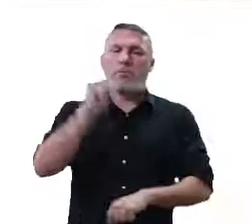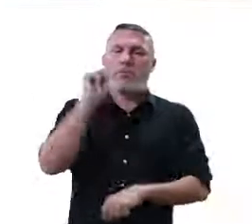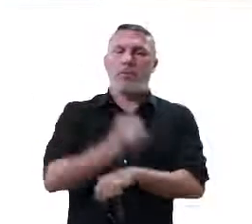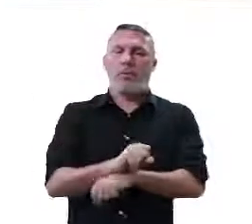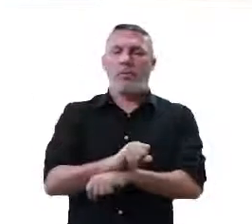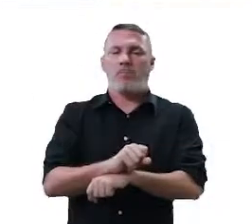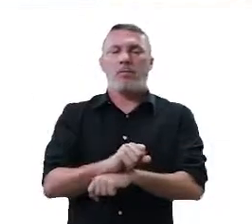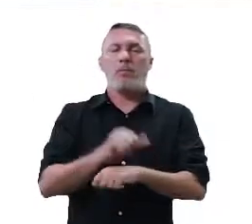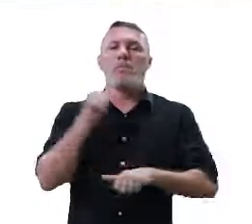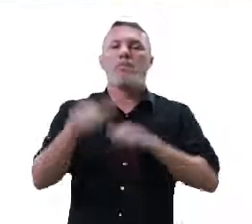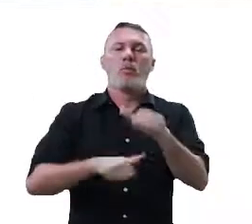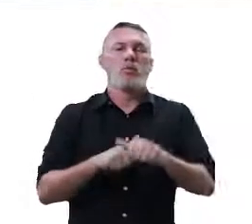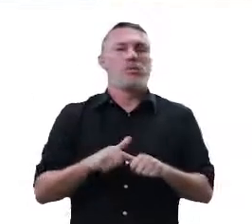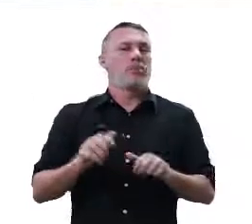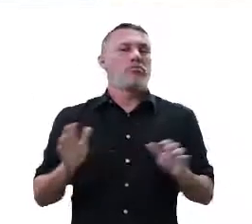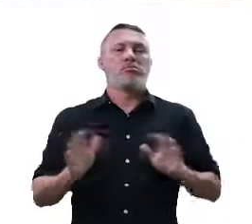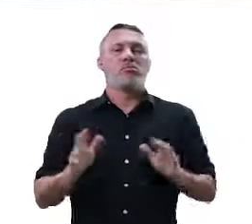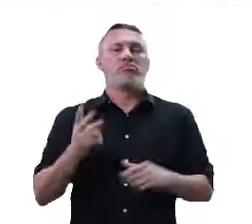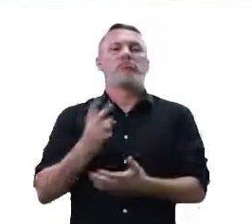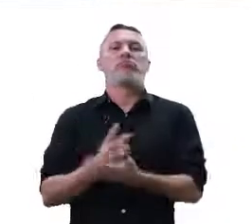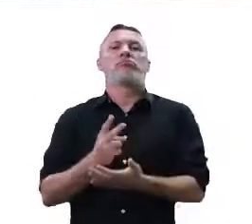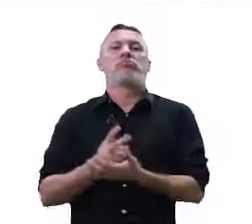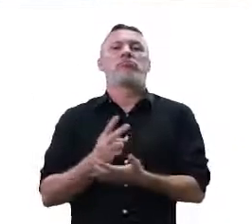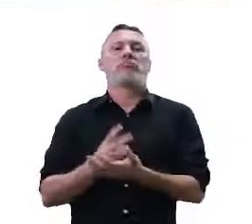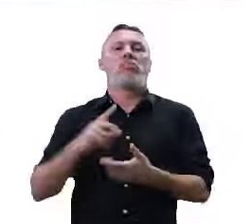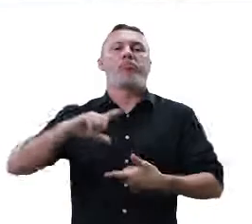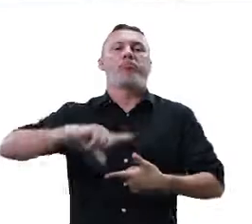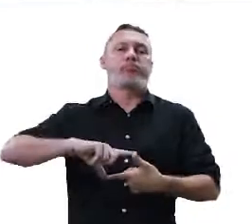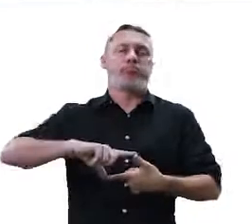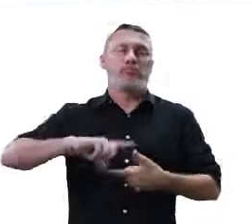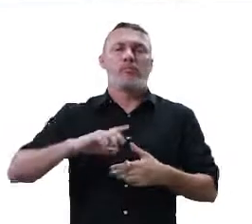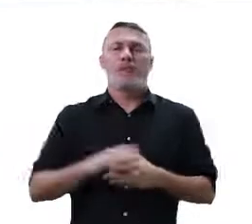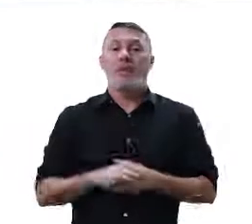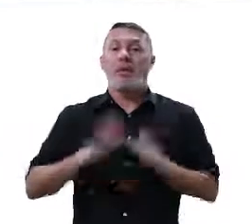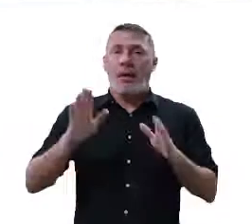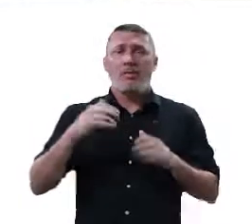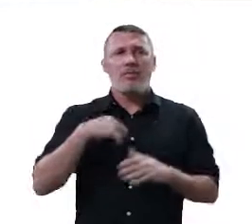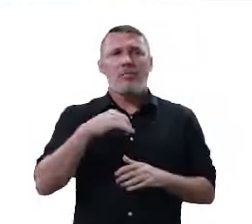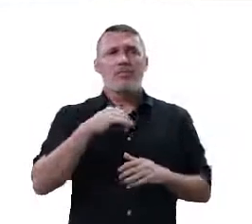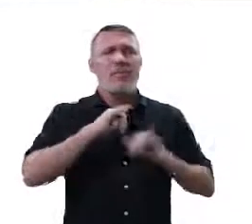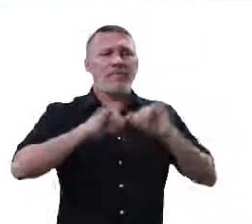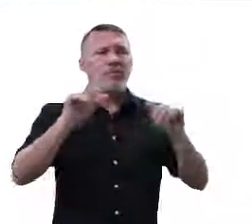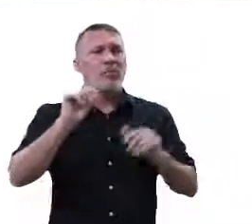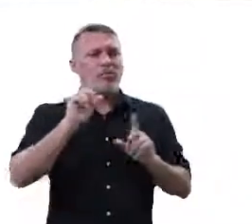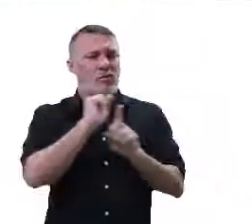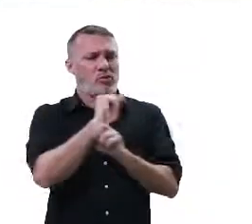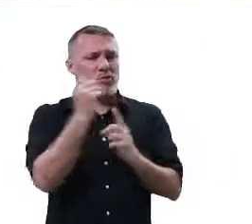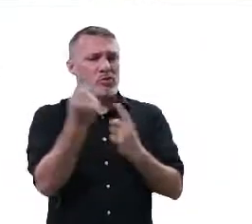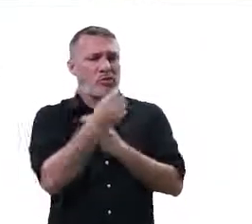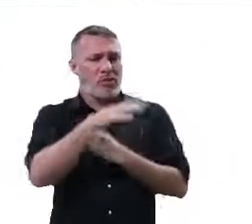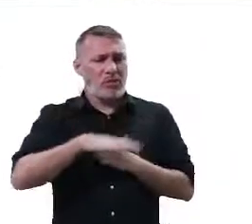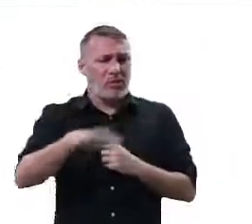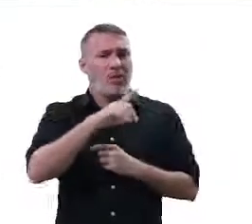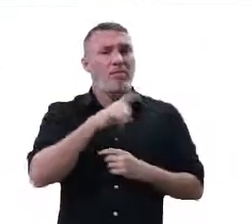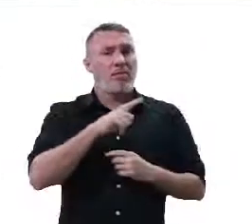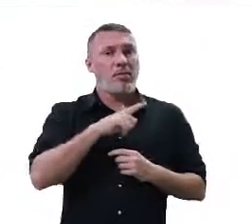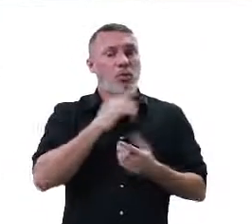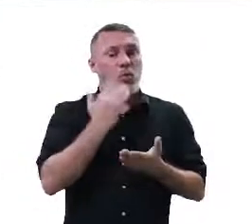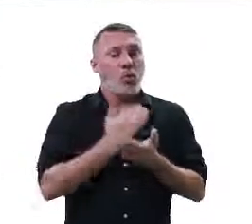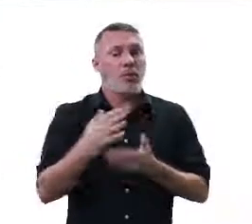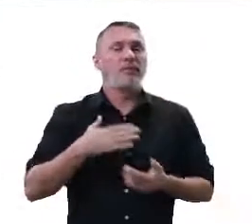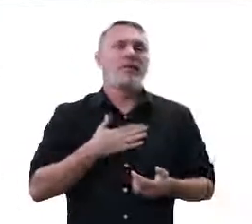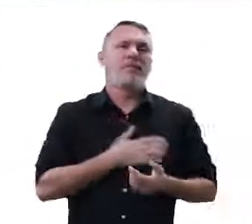e permanecer do jeito que está. Só que, se eu estou falando de uma sociedade que vai, a partir da satisfação